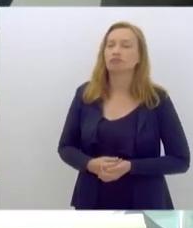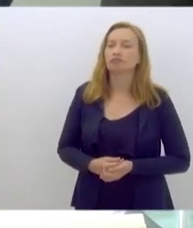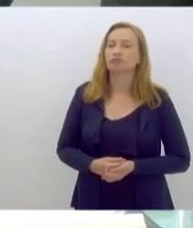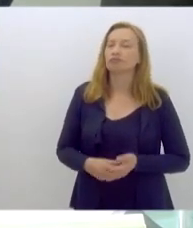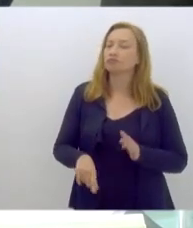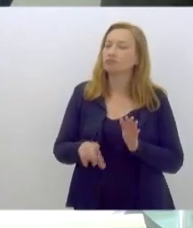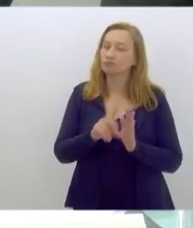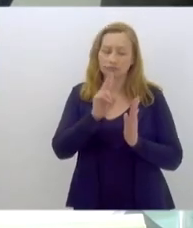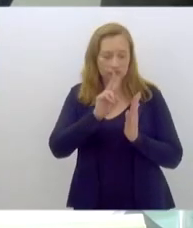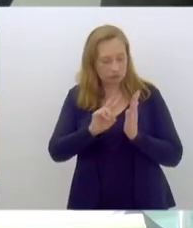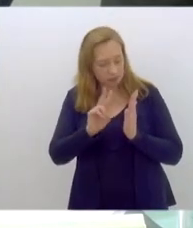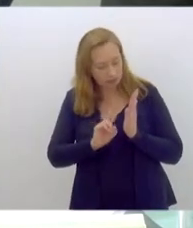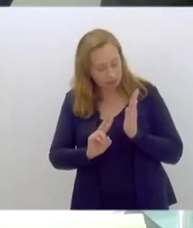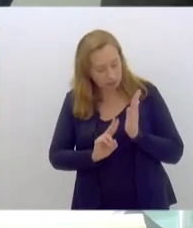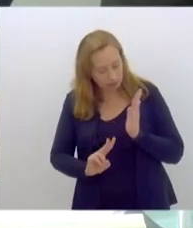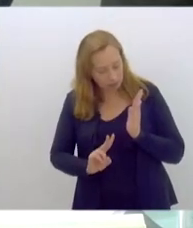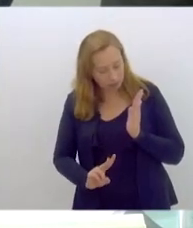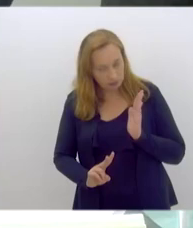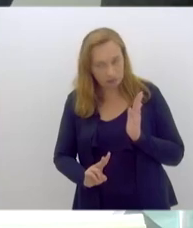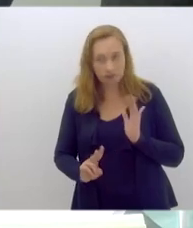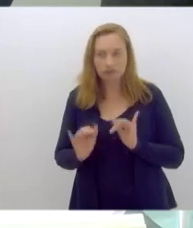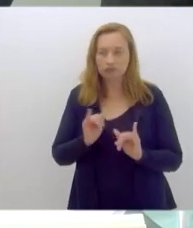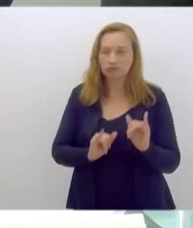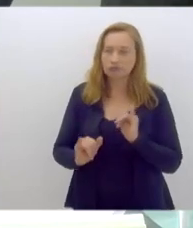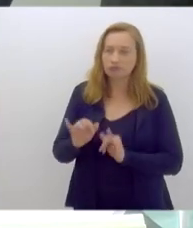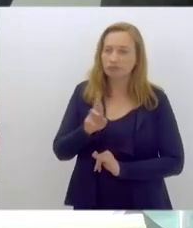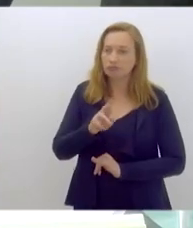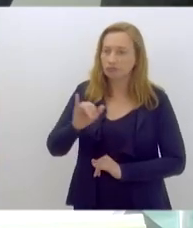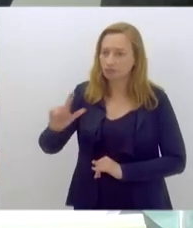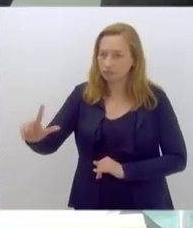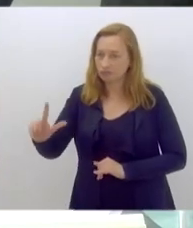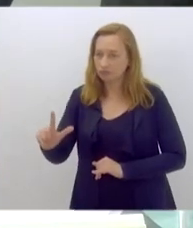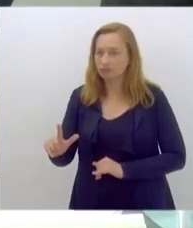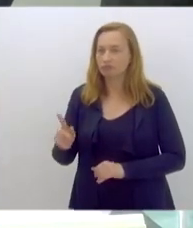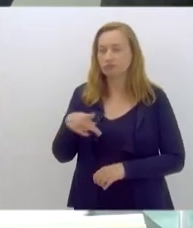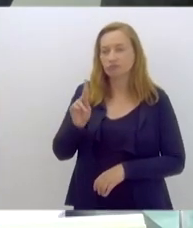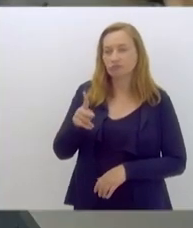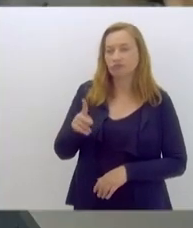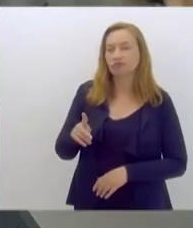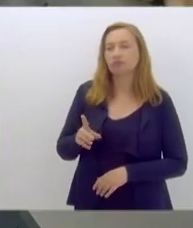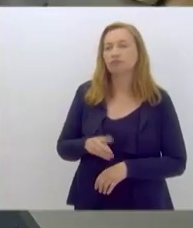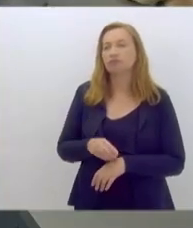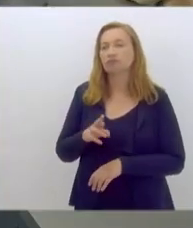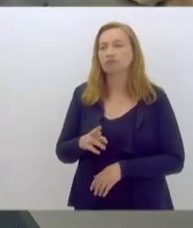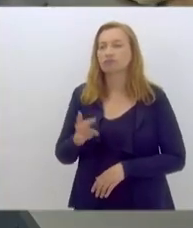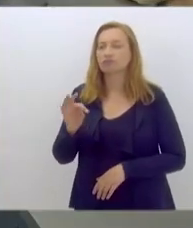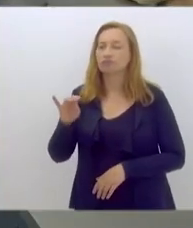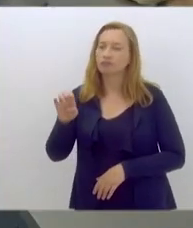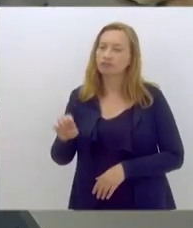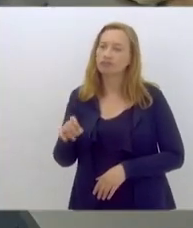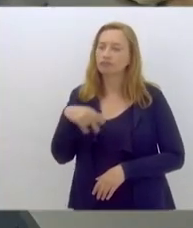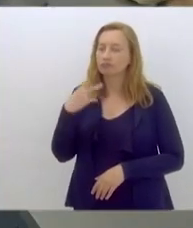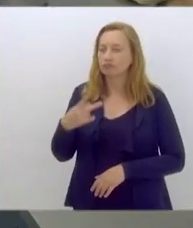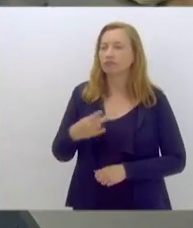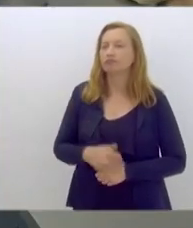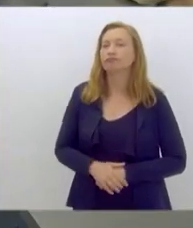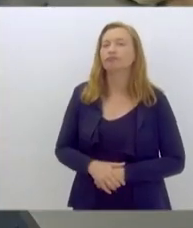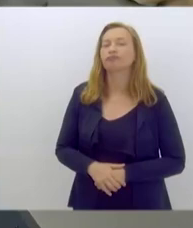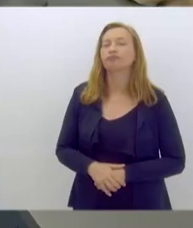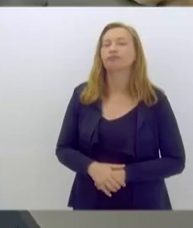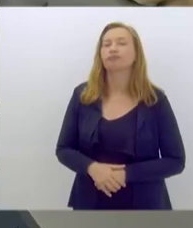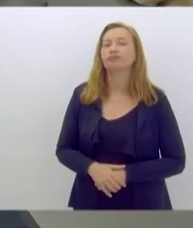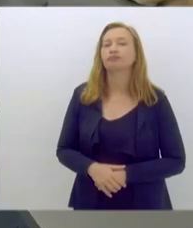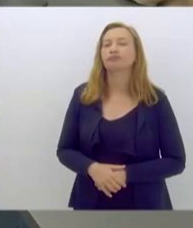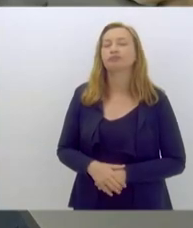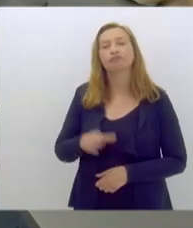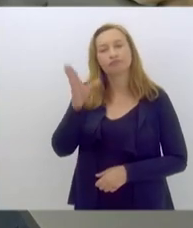a leitura dos dados fornecidos do Barril do petróleo né a própria Doutora Estefane falou sobre isso né eu que tenho